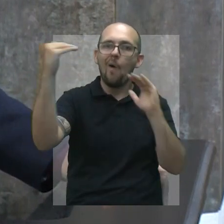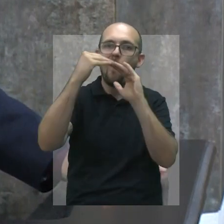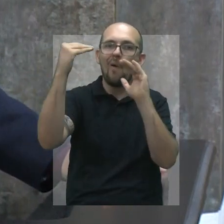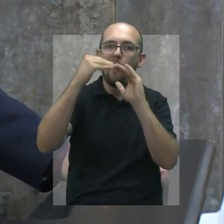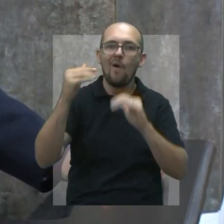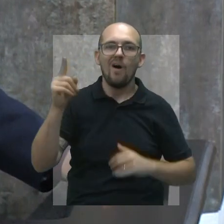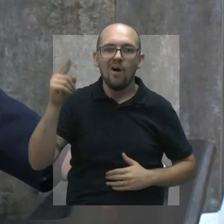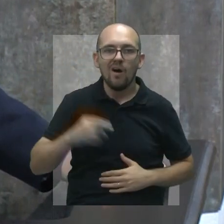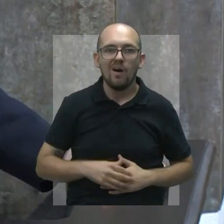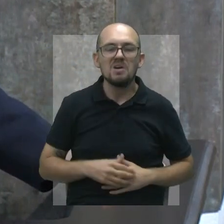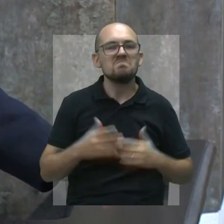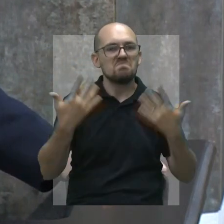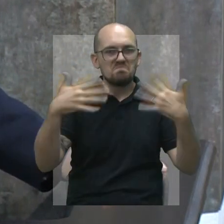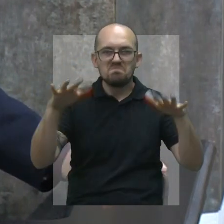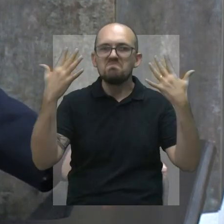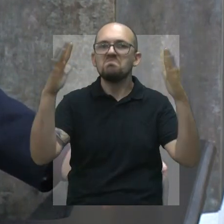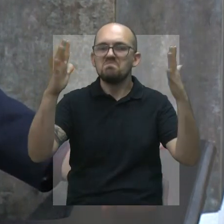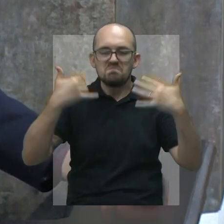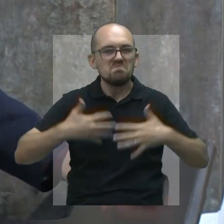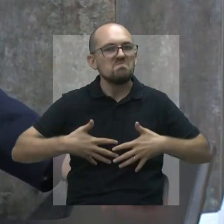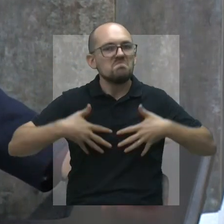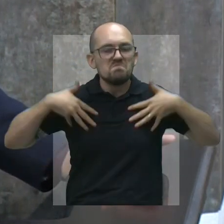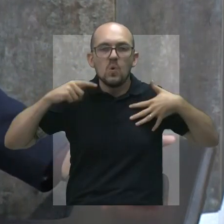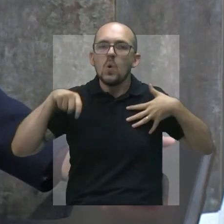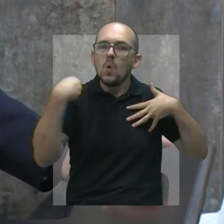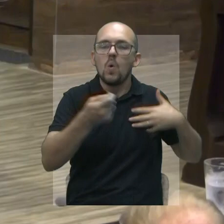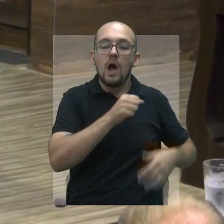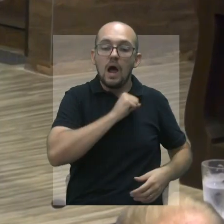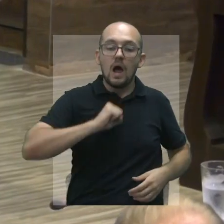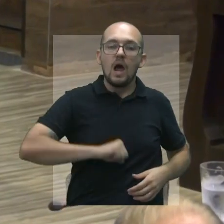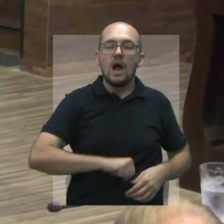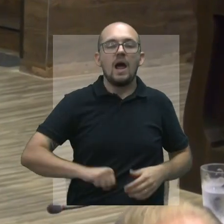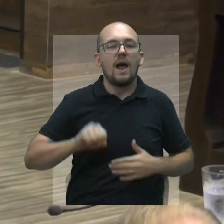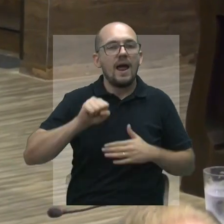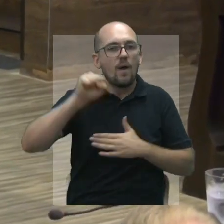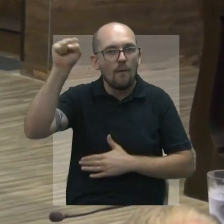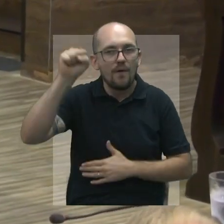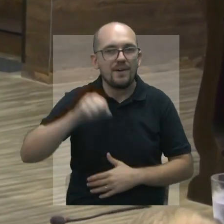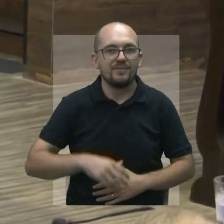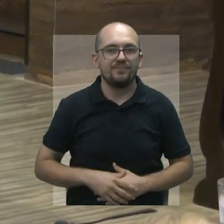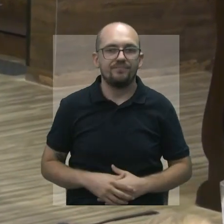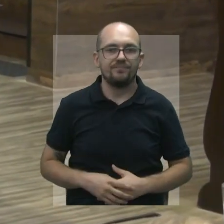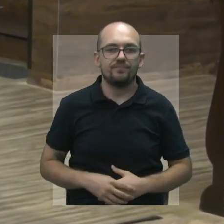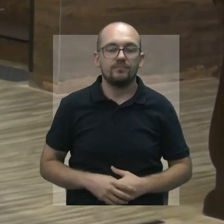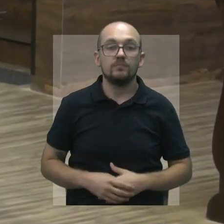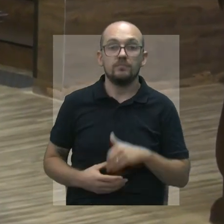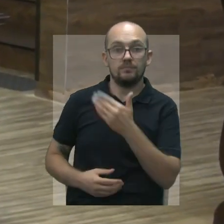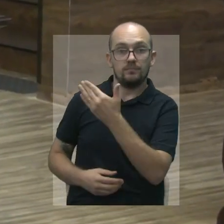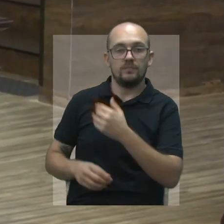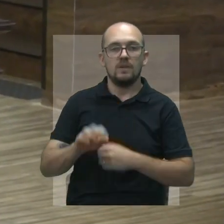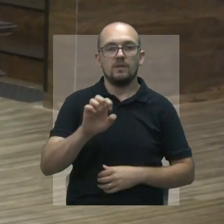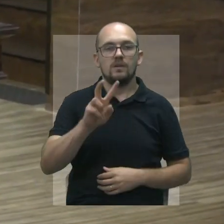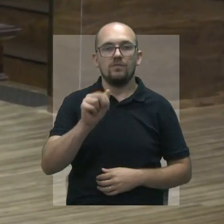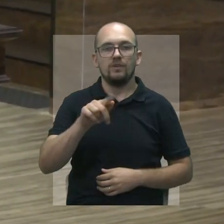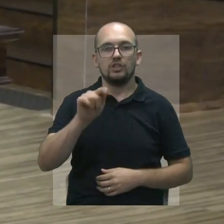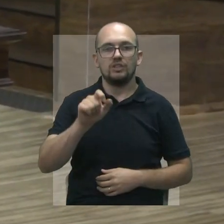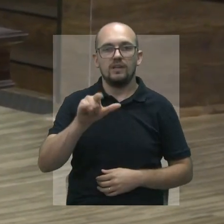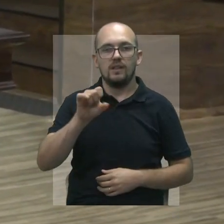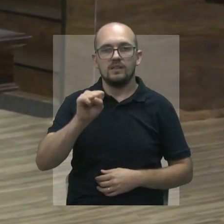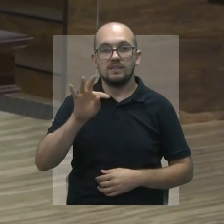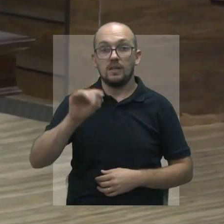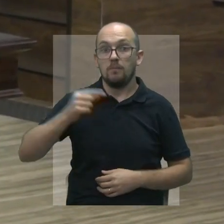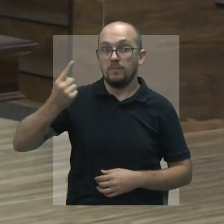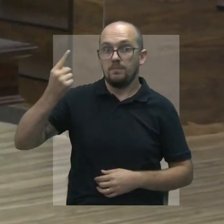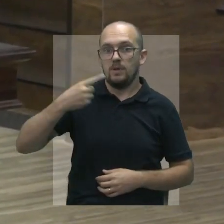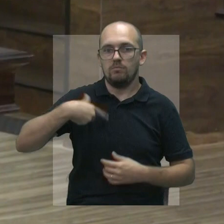uma comunidade de super-heróis, não é mais nem de heróis. Evangelista de Oliveira Júnior foi o primeiro a receber a medalha de